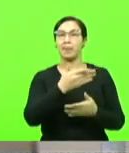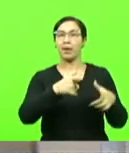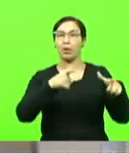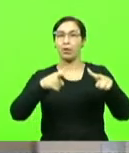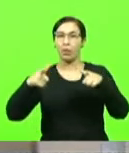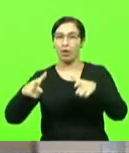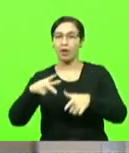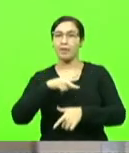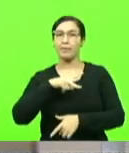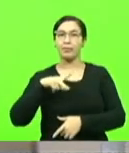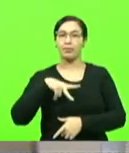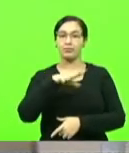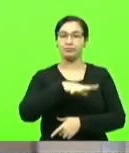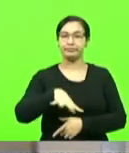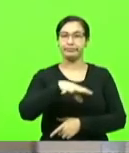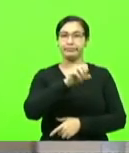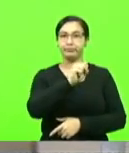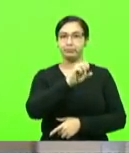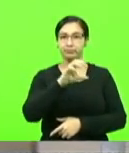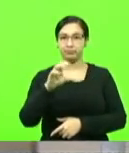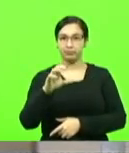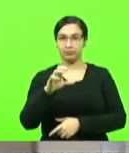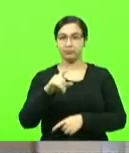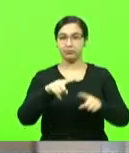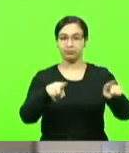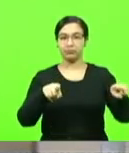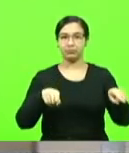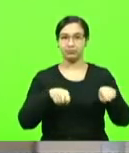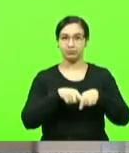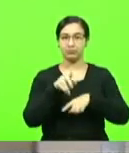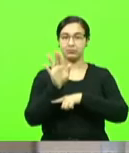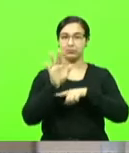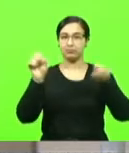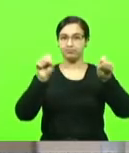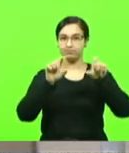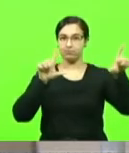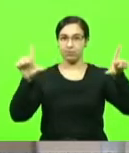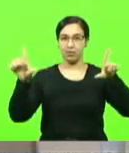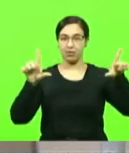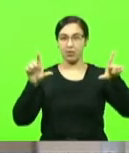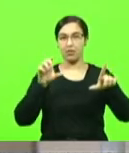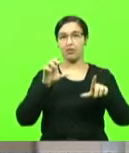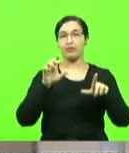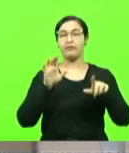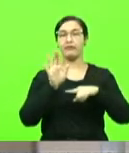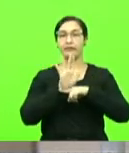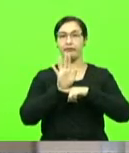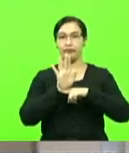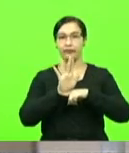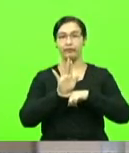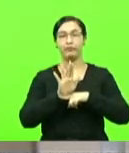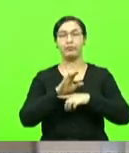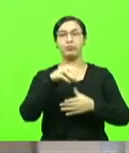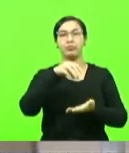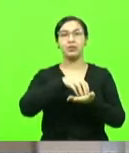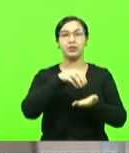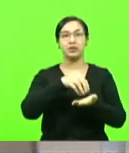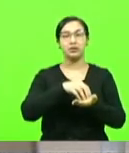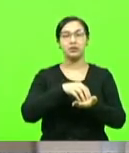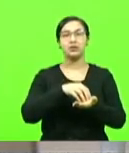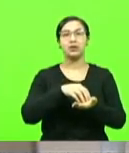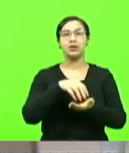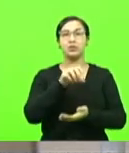Santa Catarina para denominar Sala de Cinema Gilberto Gerlach, a Sala de Cinema do Centro Integrado de Cultura